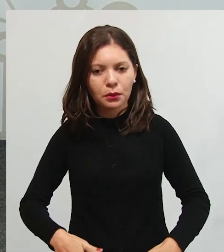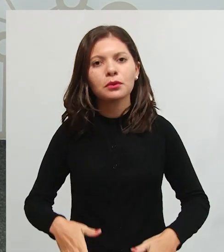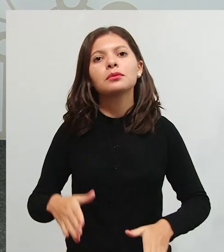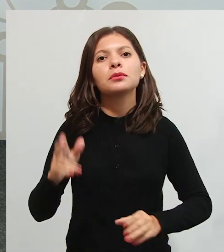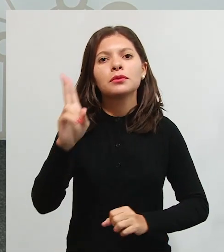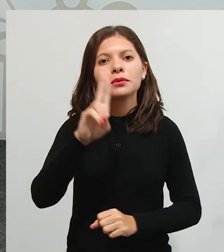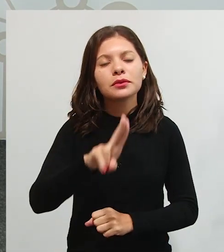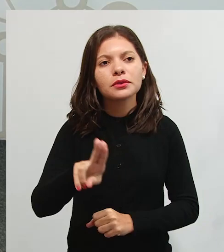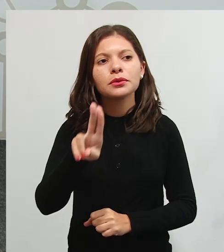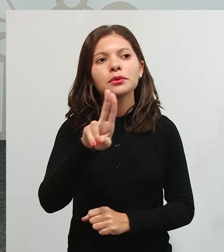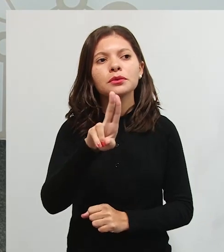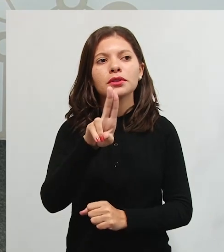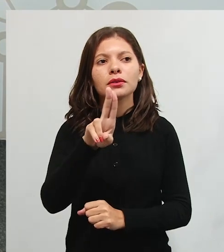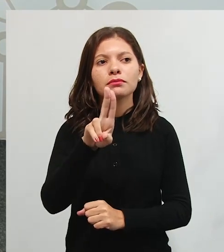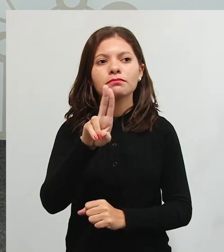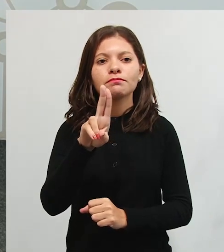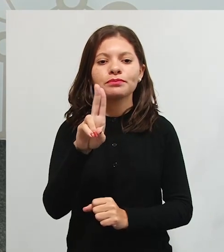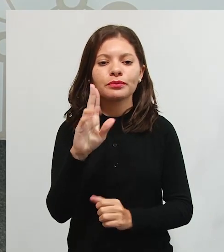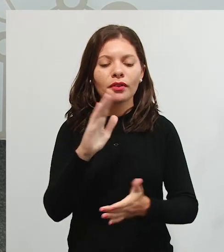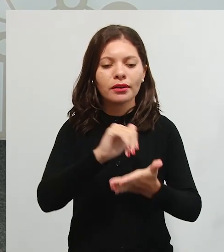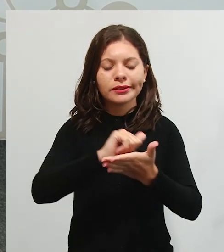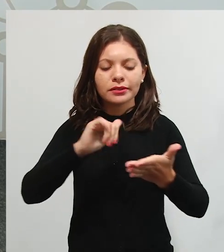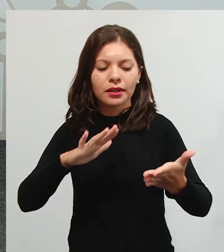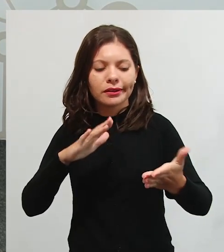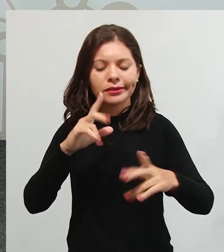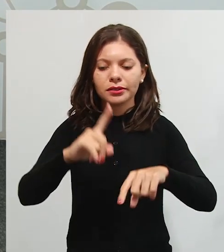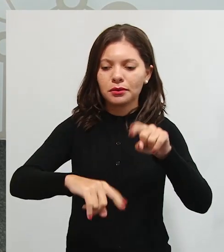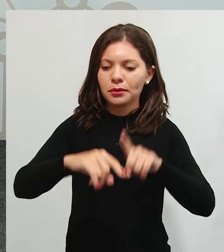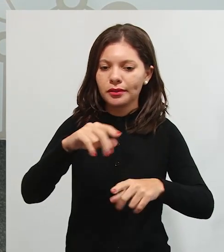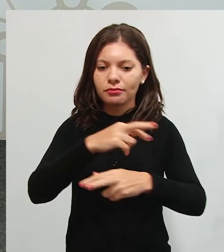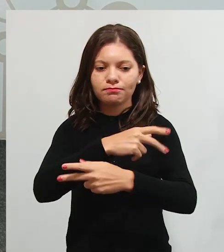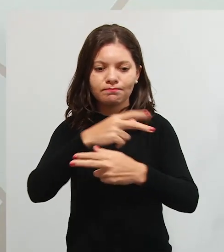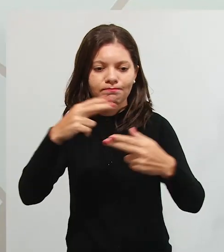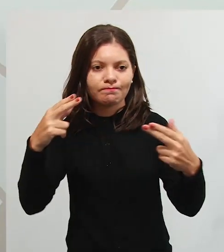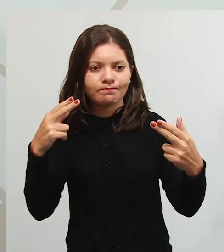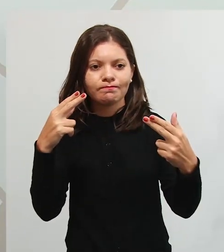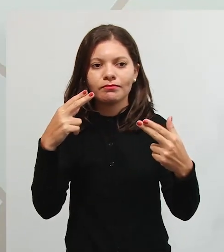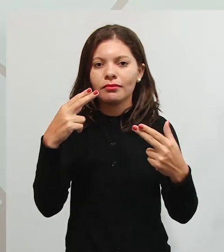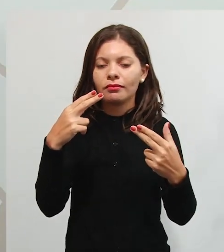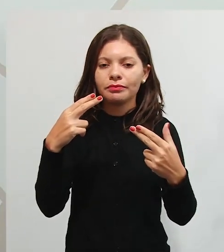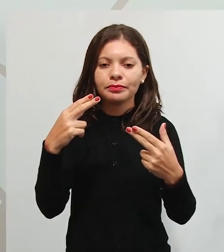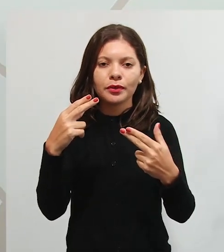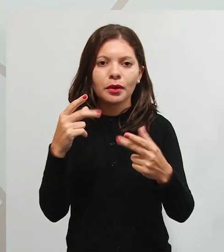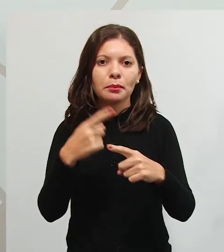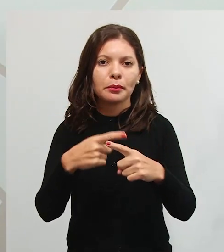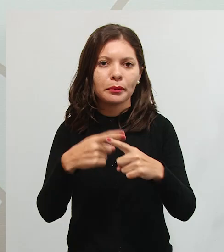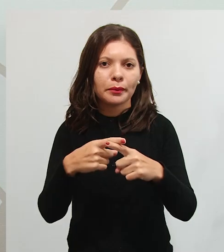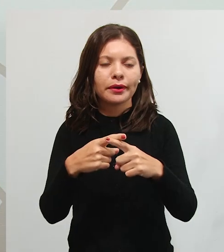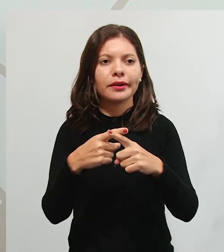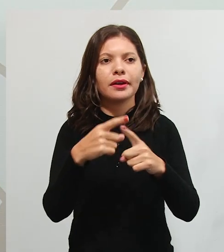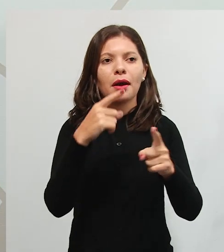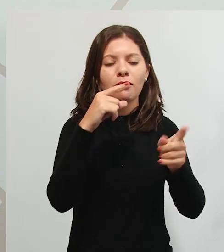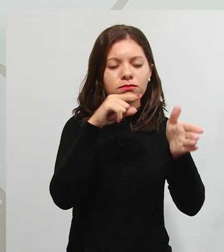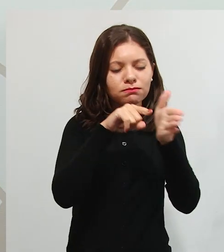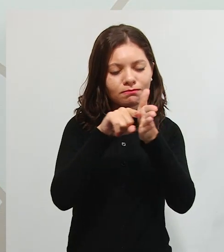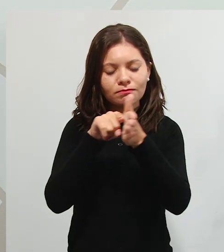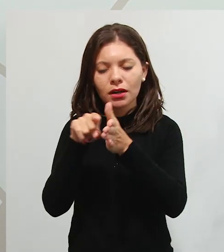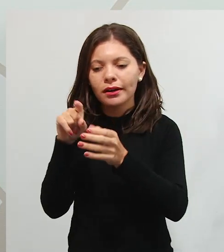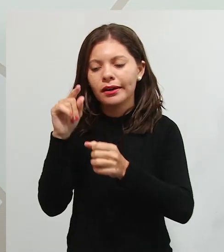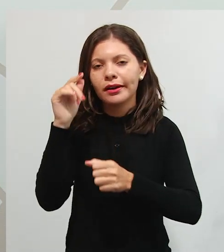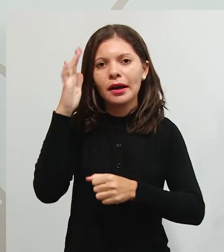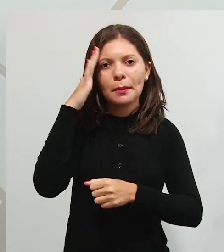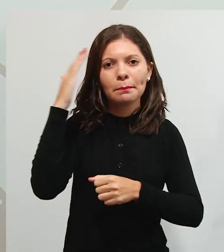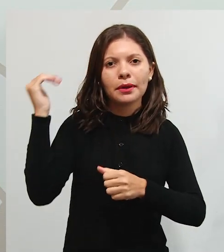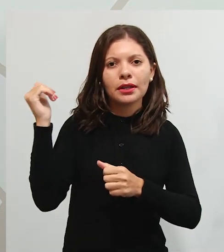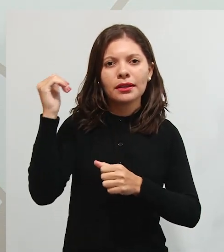que ela utiliza dessas atividades, desses gestos, para buscar